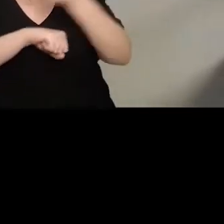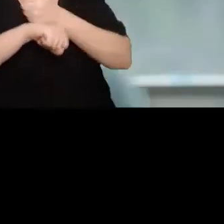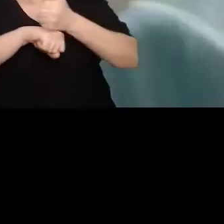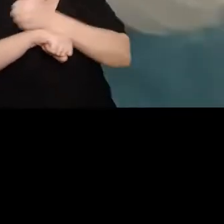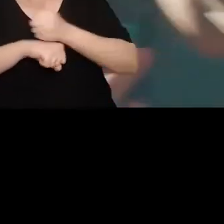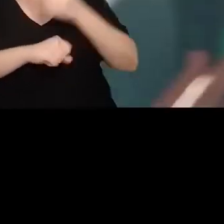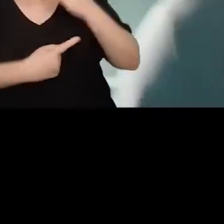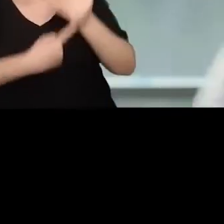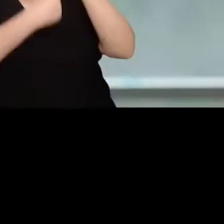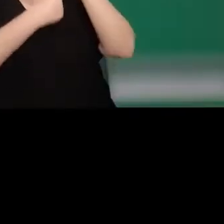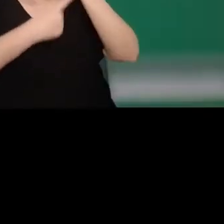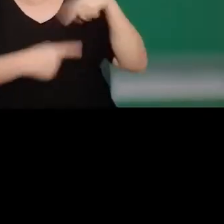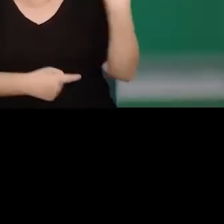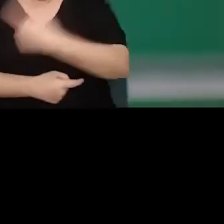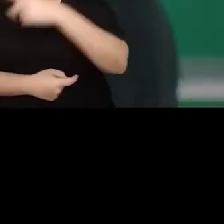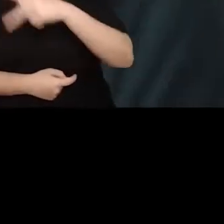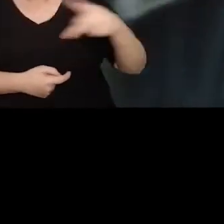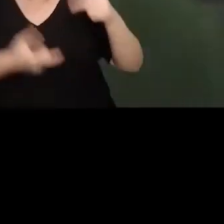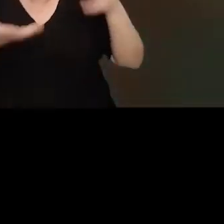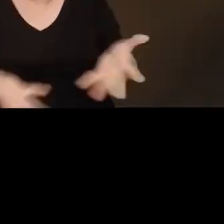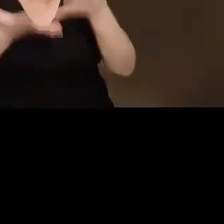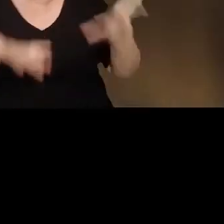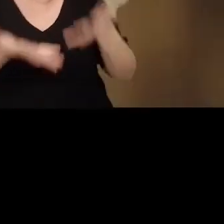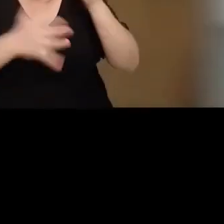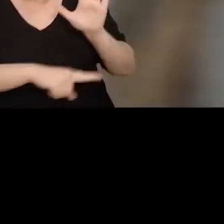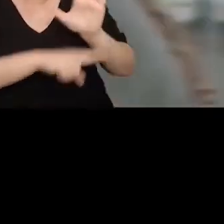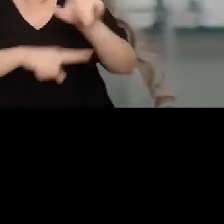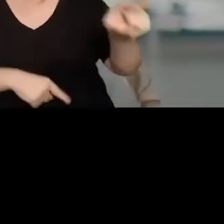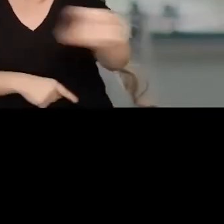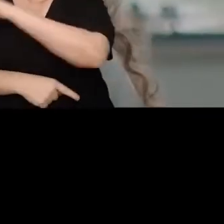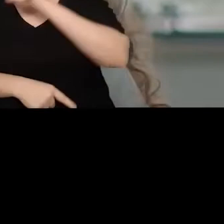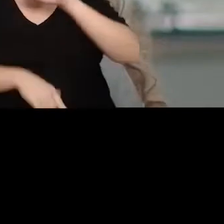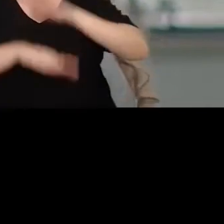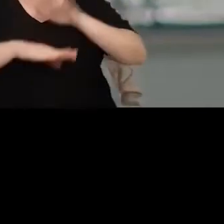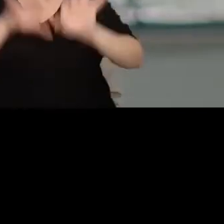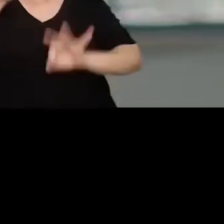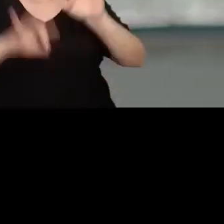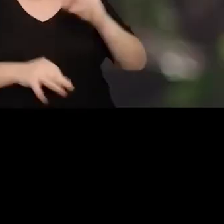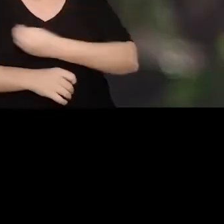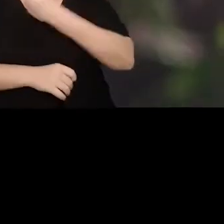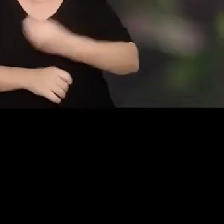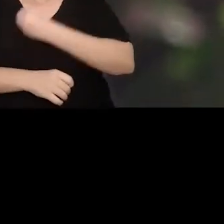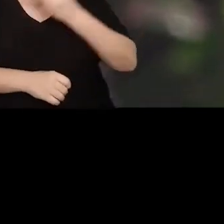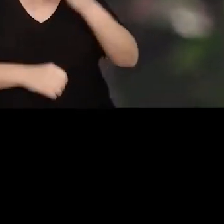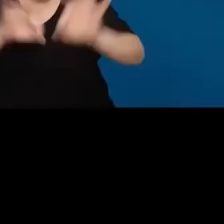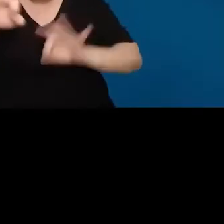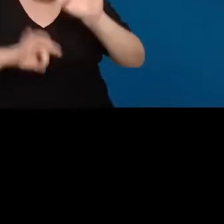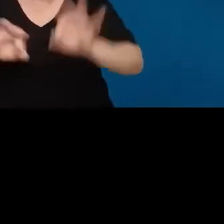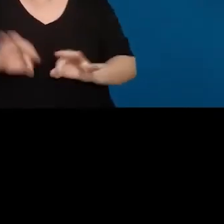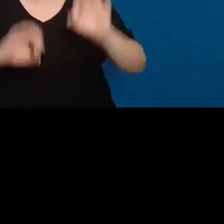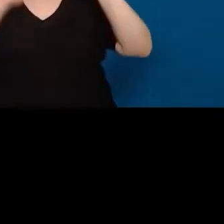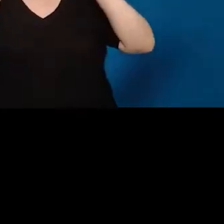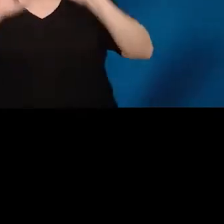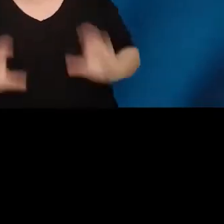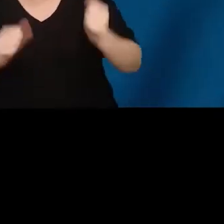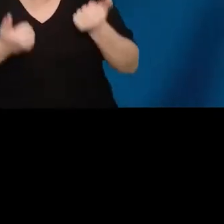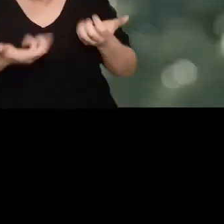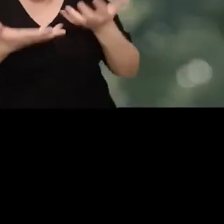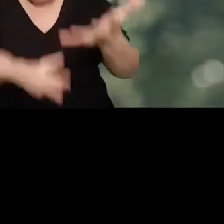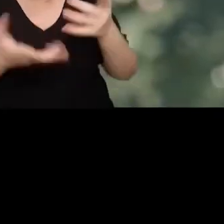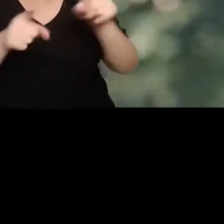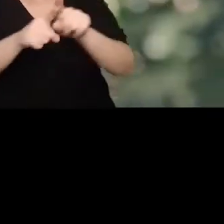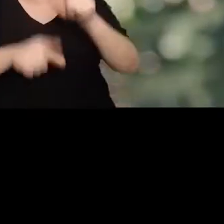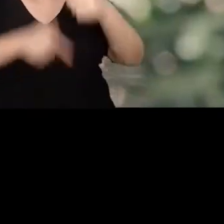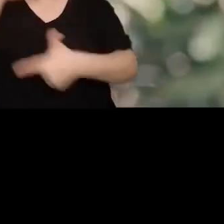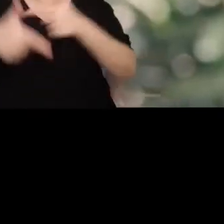formação profissional e tecnológica. E nós, professores, vamos ajudar vocês a construir um projeto de vida. Prepará-los para o pleno exercício da